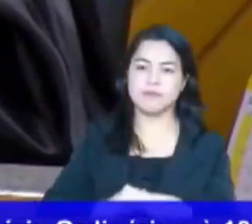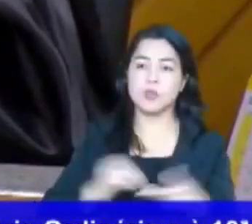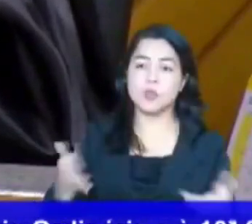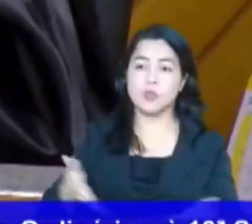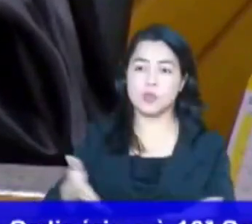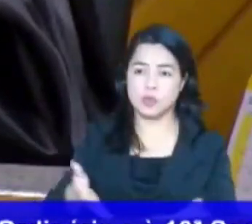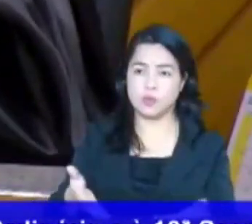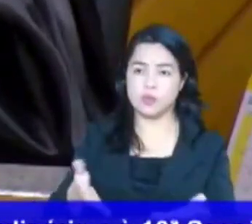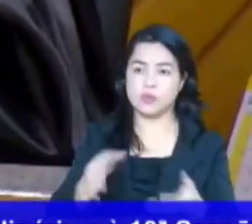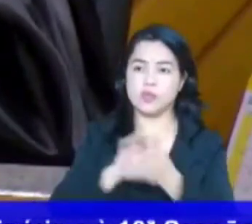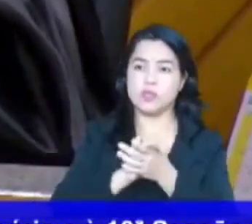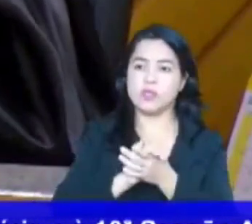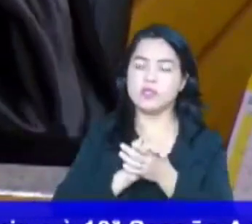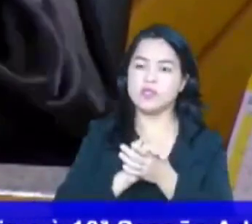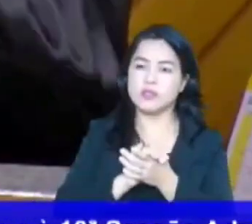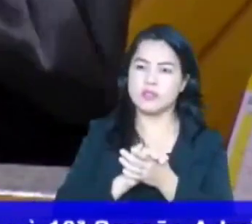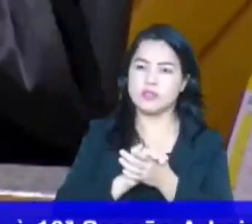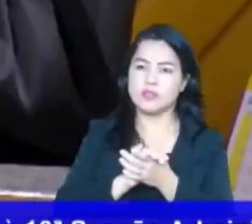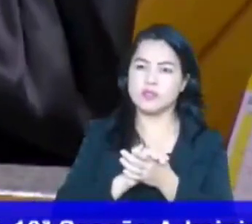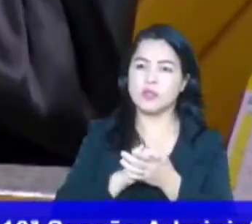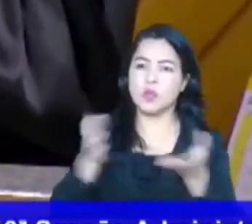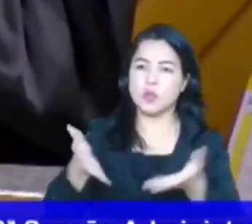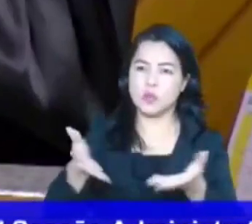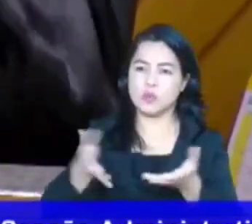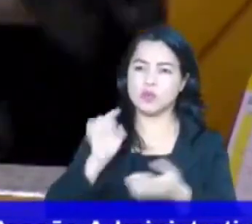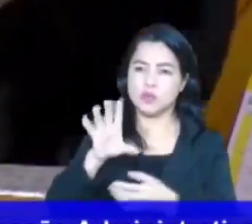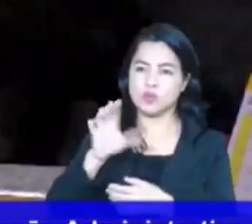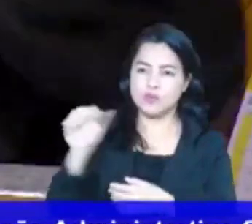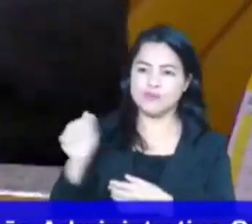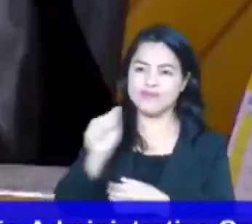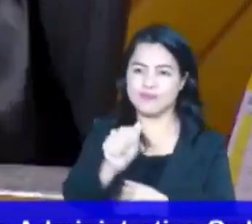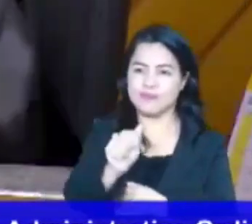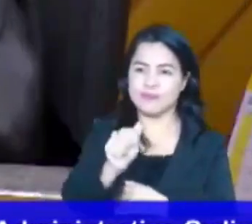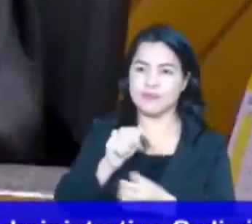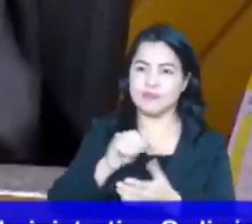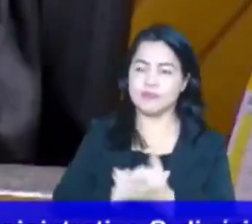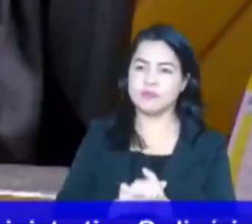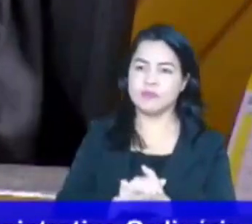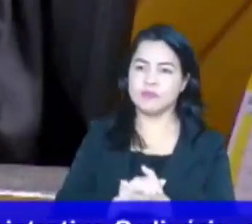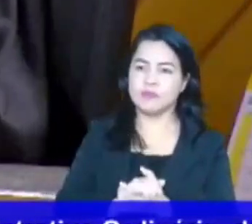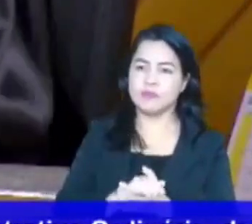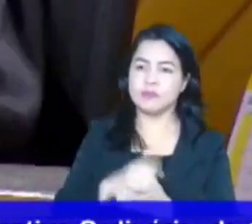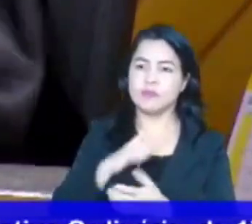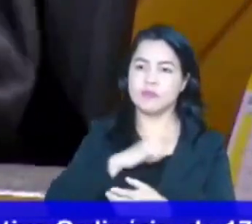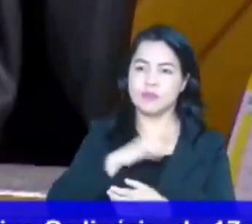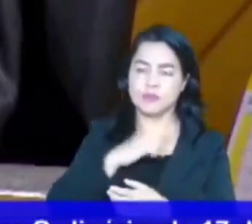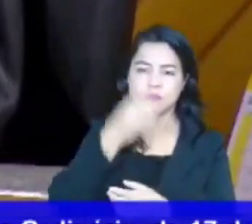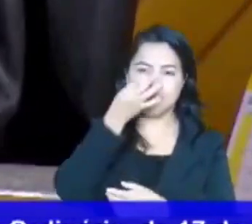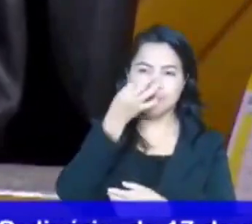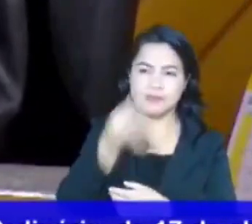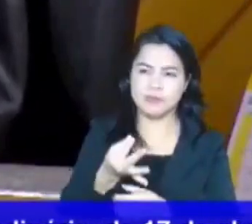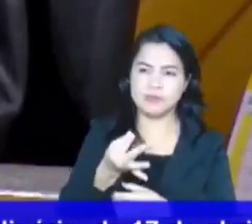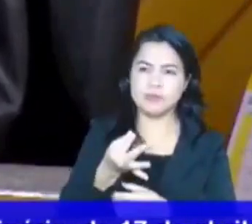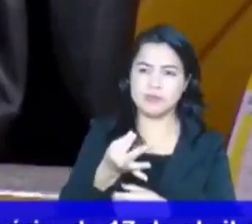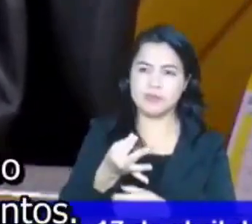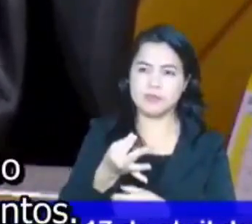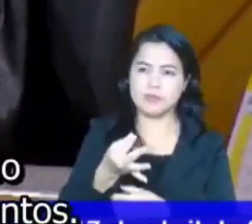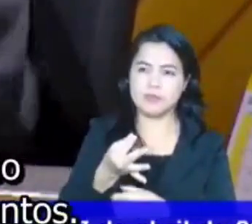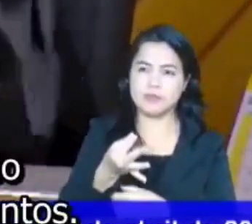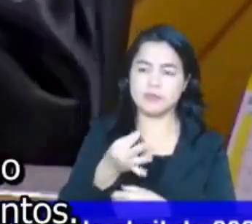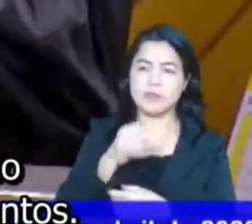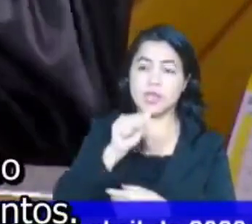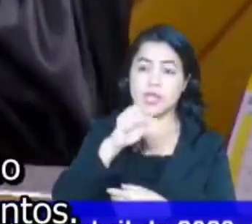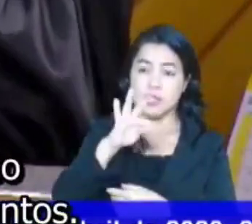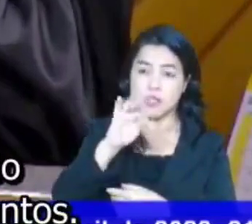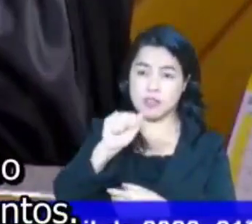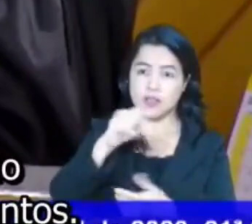Hoje tem alguma sustentação oral? Acho que não. Hoje é só presencial, então. Submeto a apreciação da ata